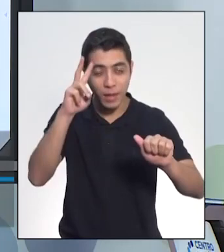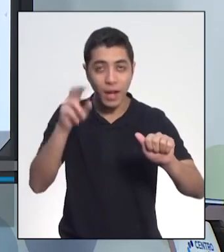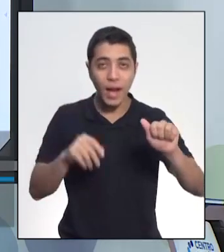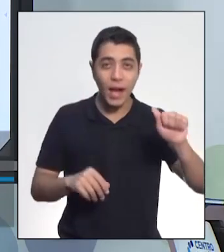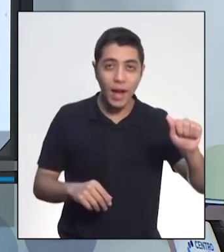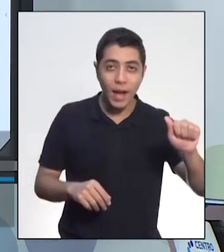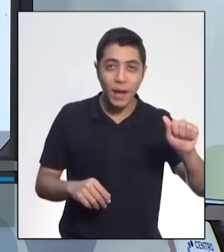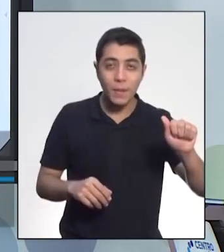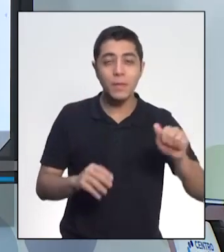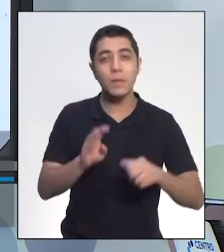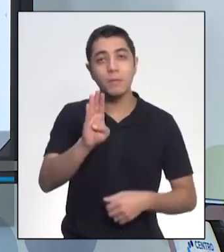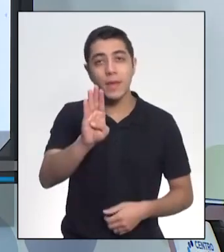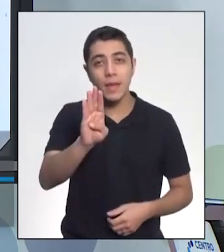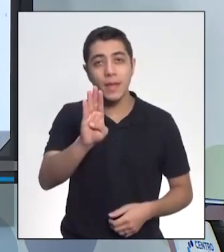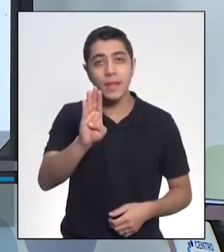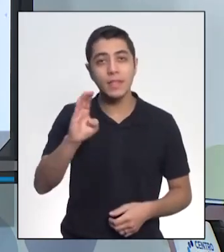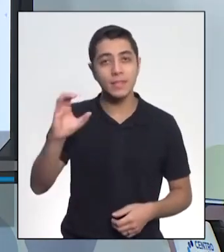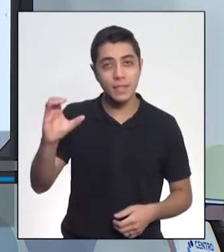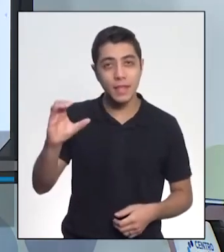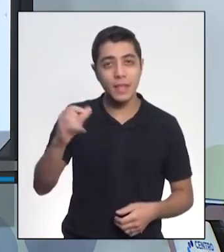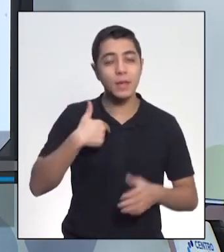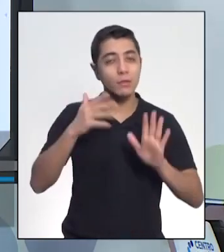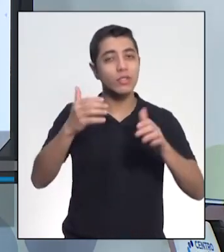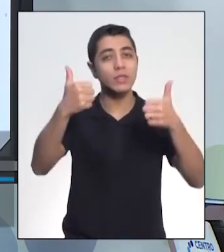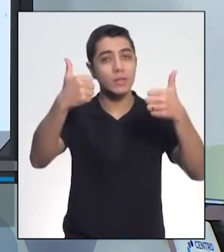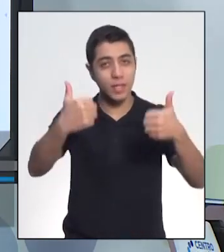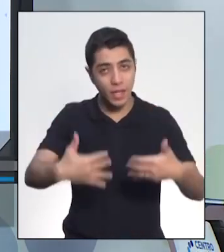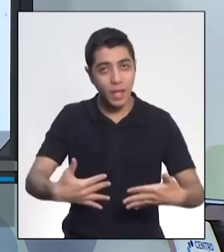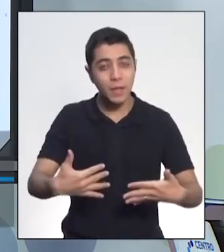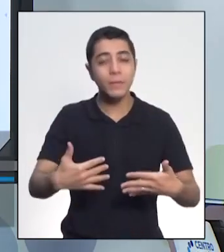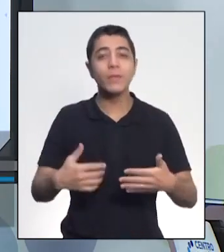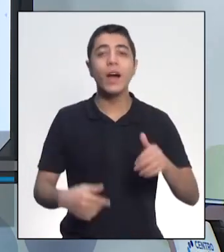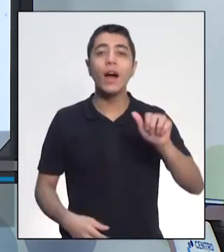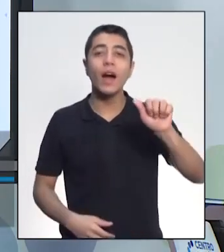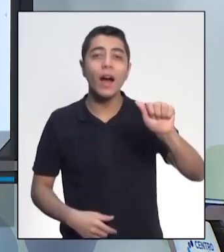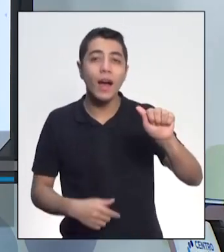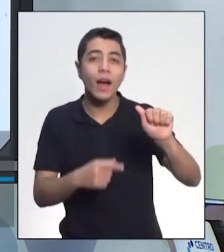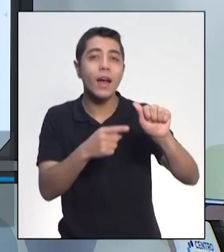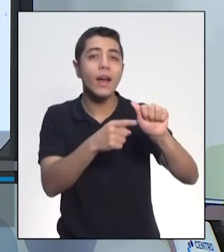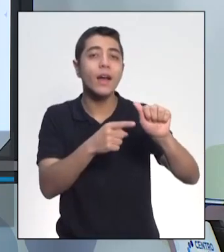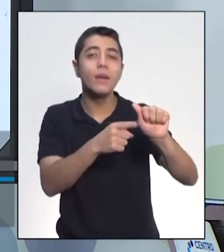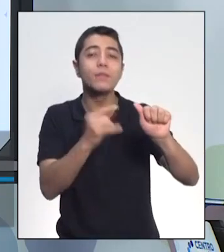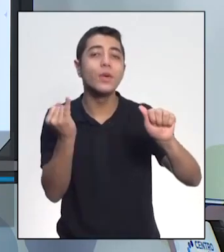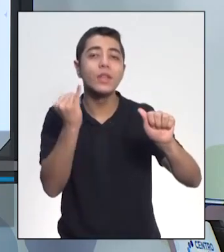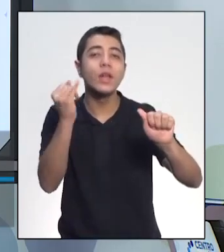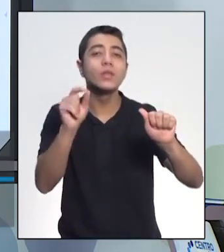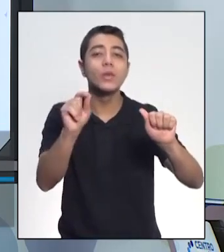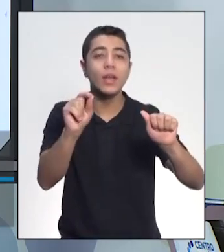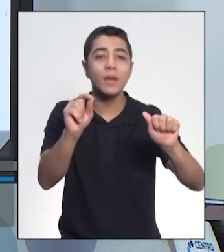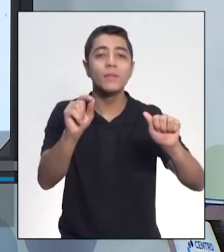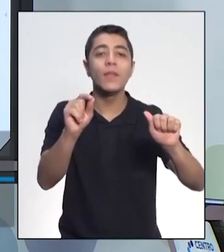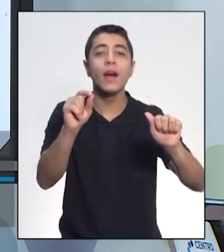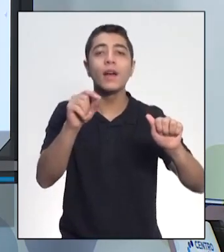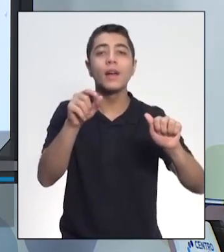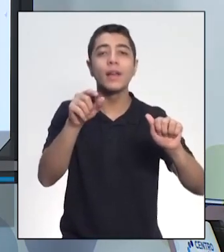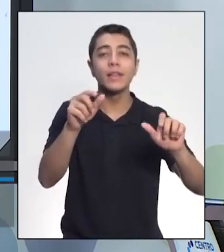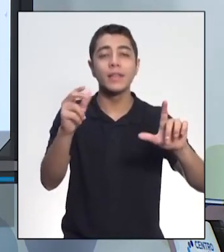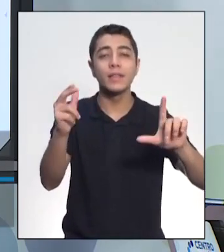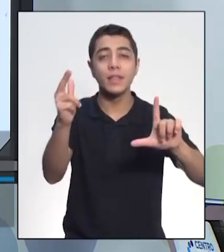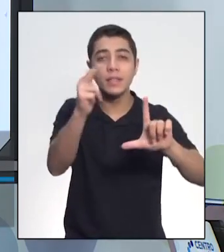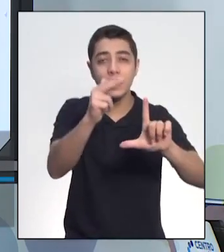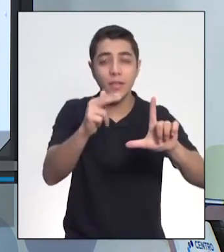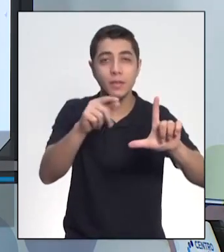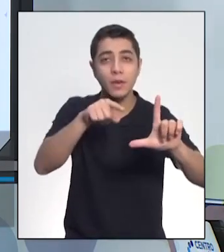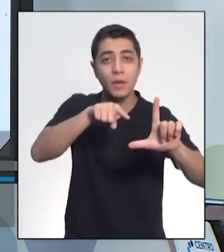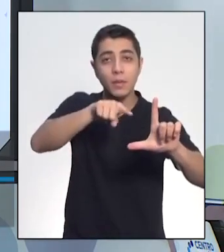para vocês que o a, ele ajuda no quê? Ajuda a decidir a concavidade da parábola. Se o a for um número